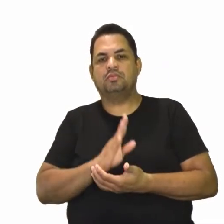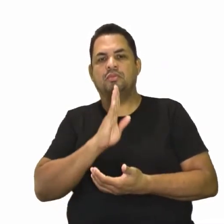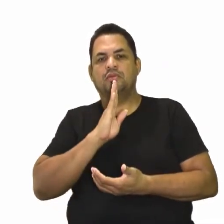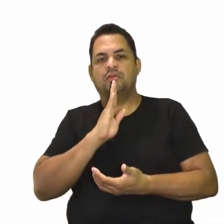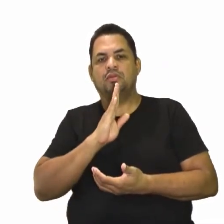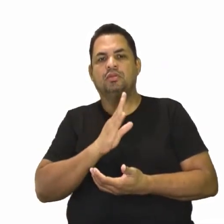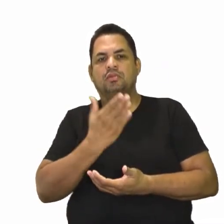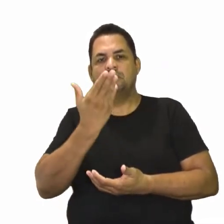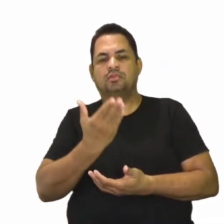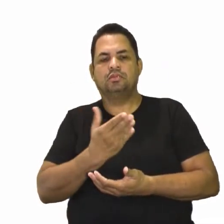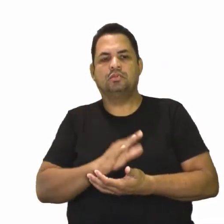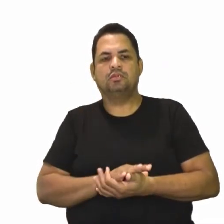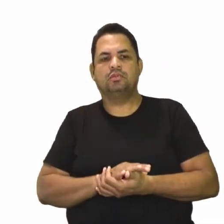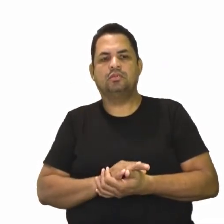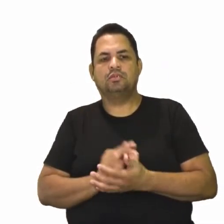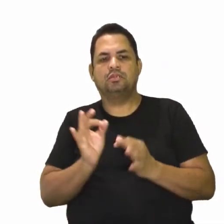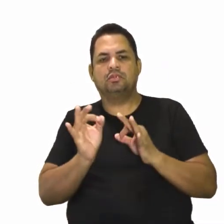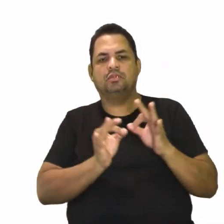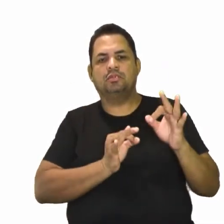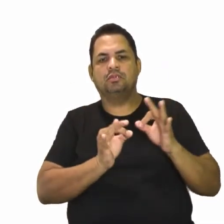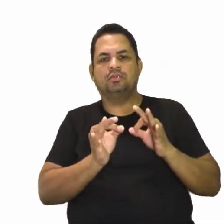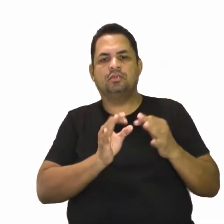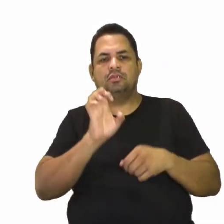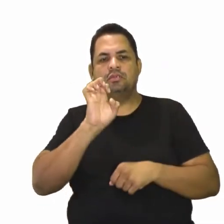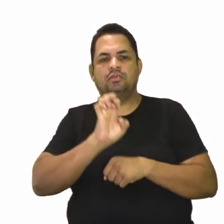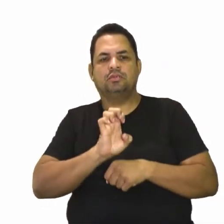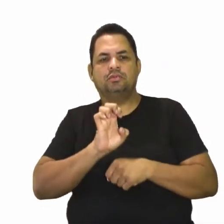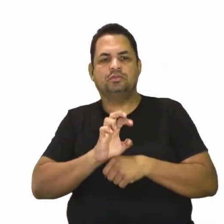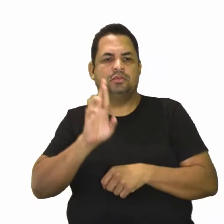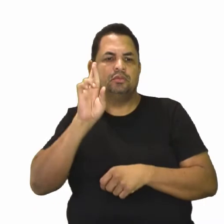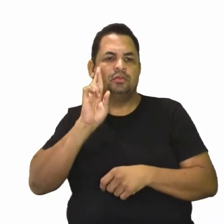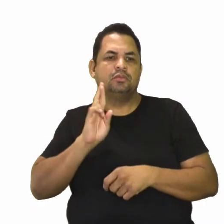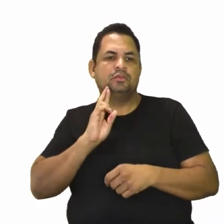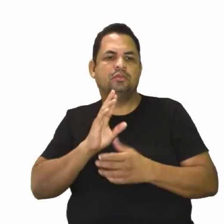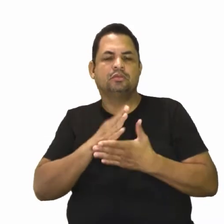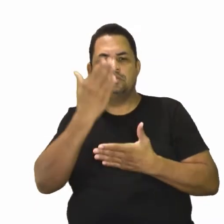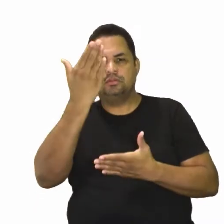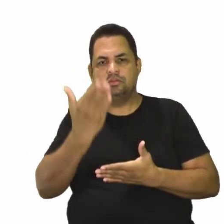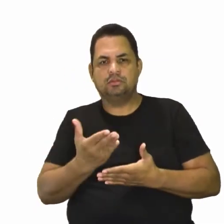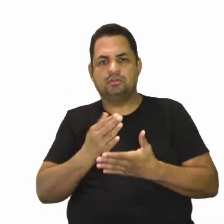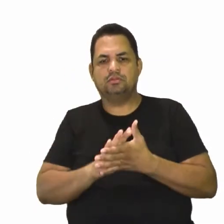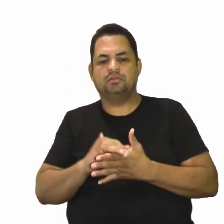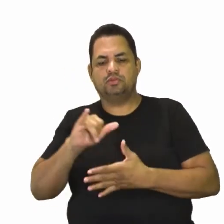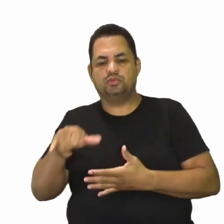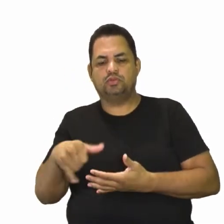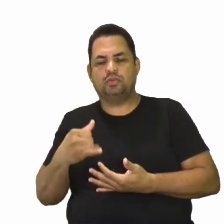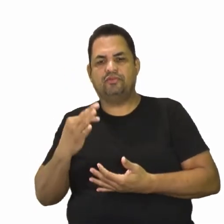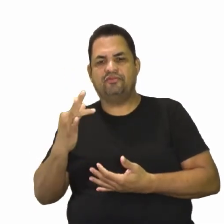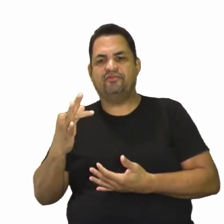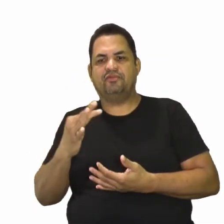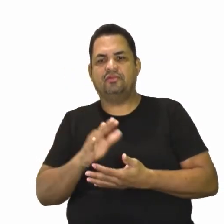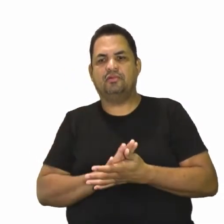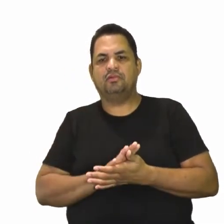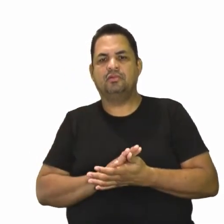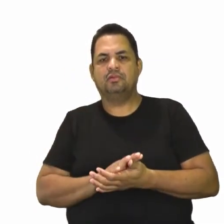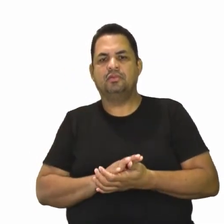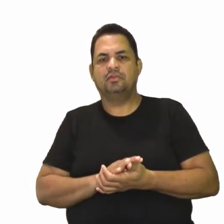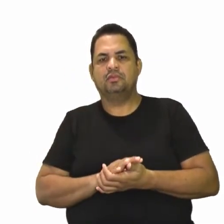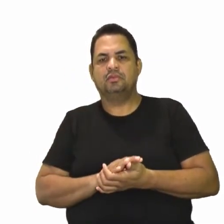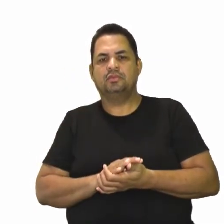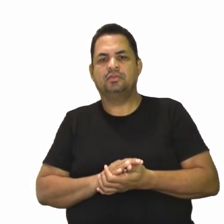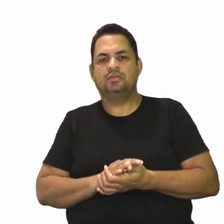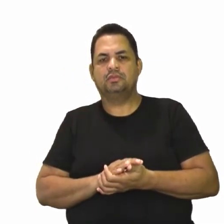conhecido aqui porque é ele que cria o estado de Rondônia, o Figueiredo. O general